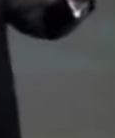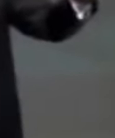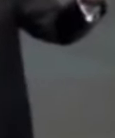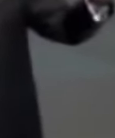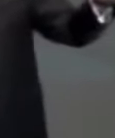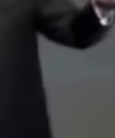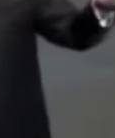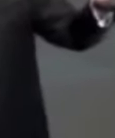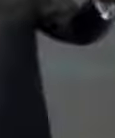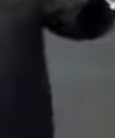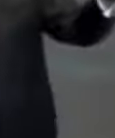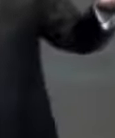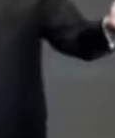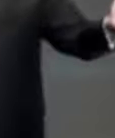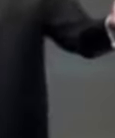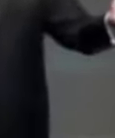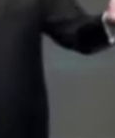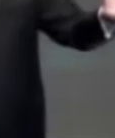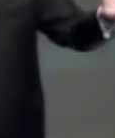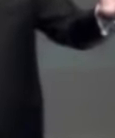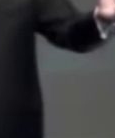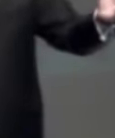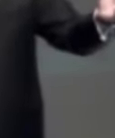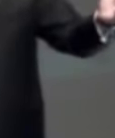gente não precisa ser longo